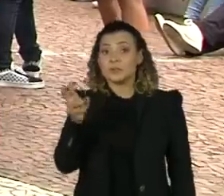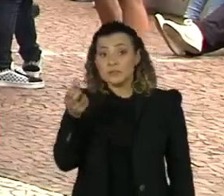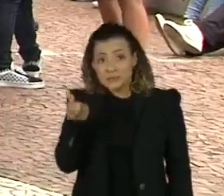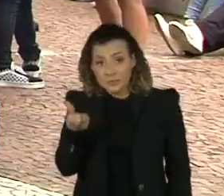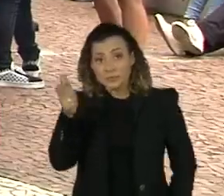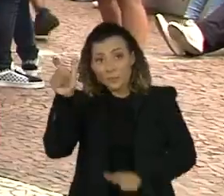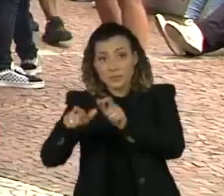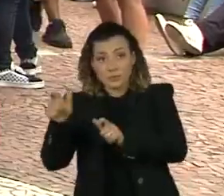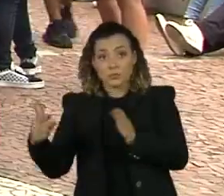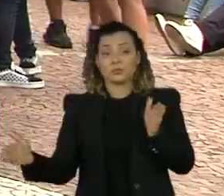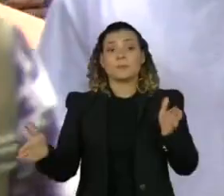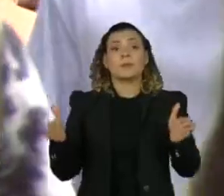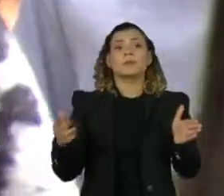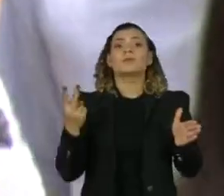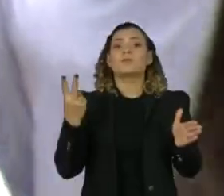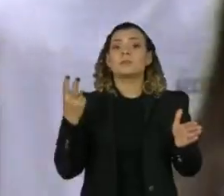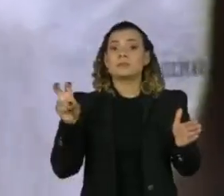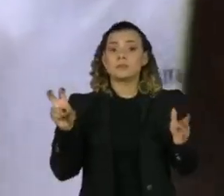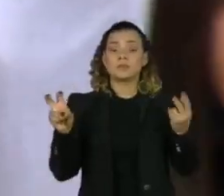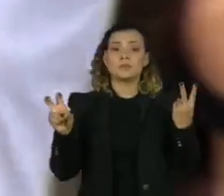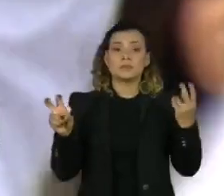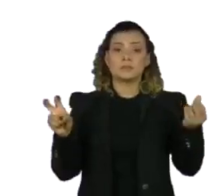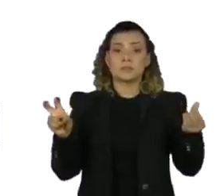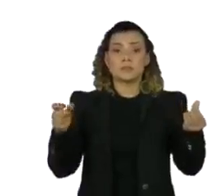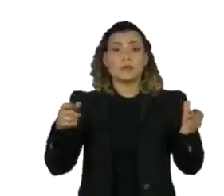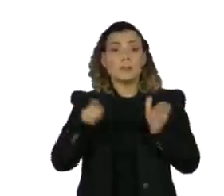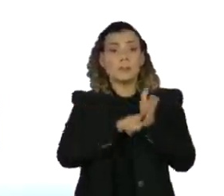pessoas nos dias 25 e 26 de Maio em 181 se